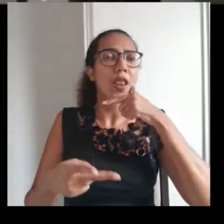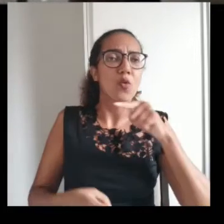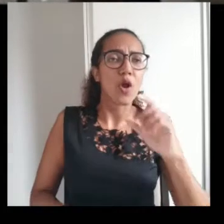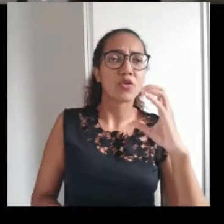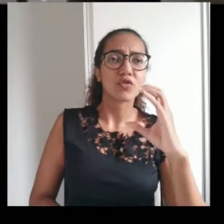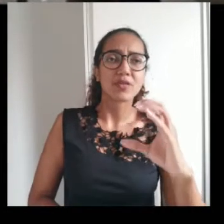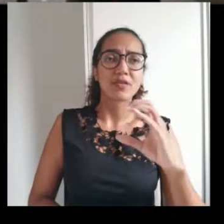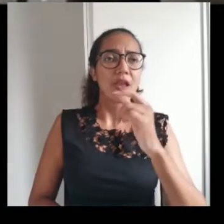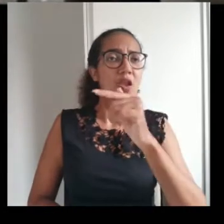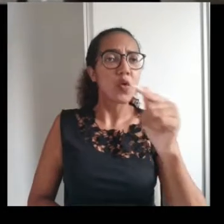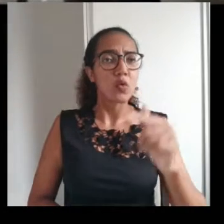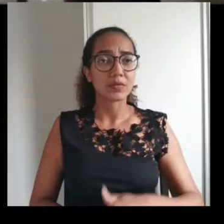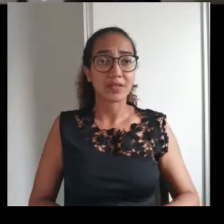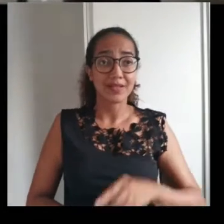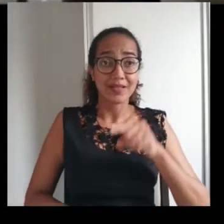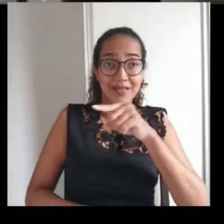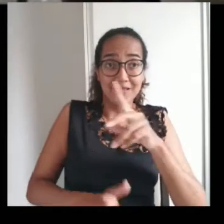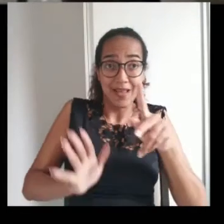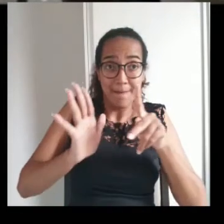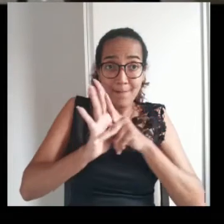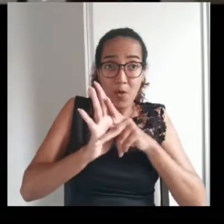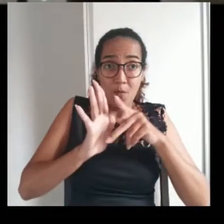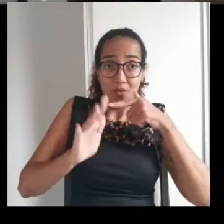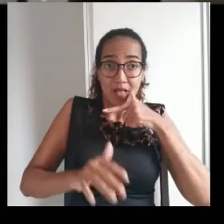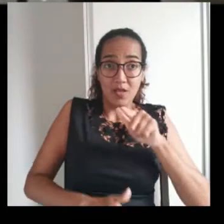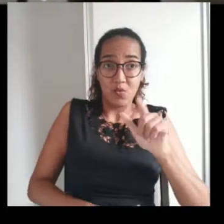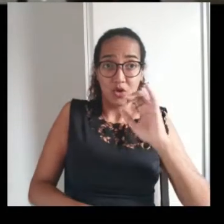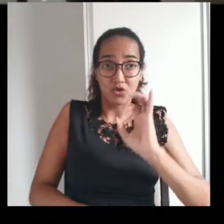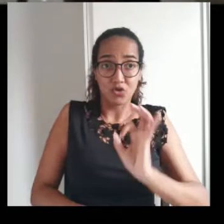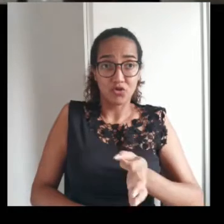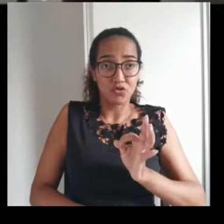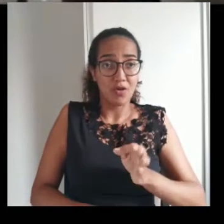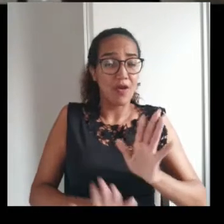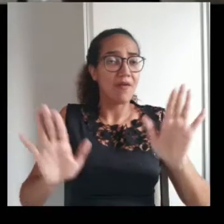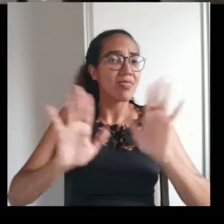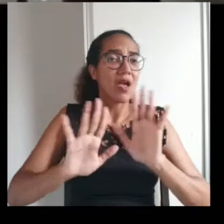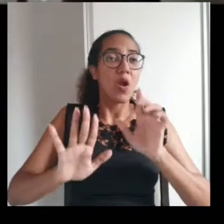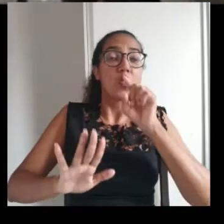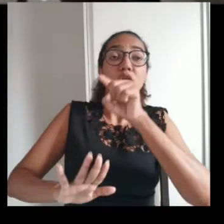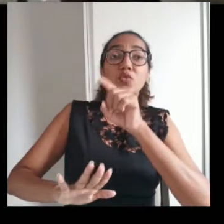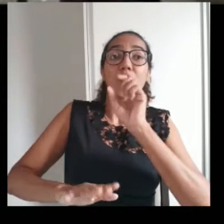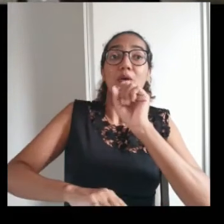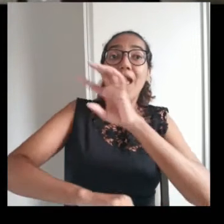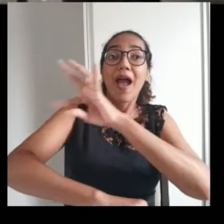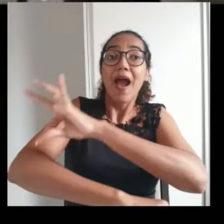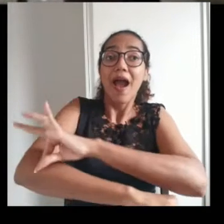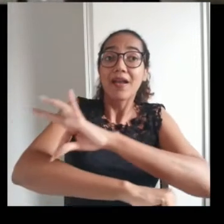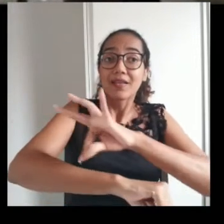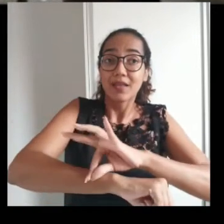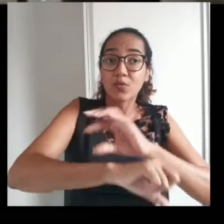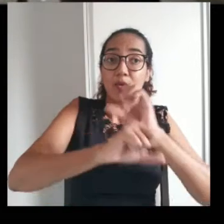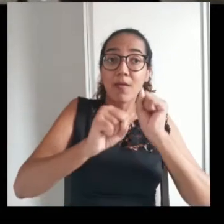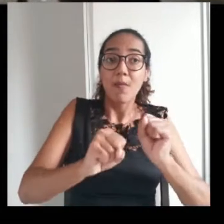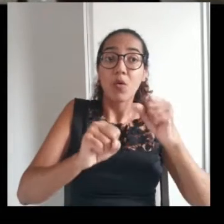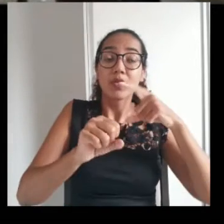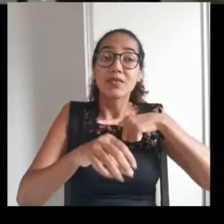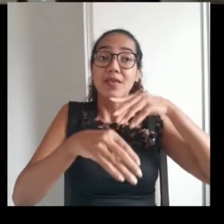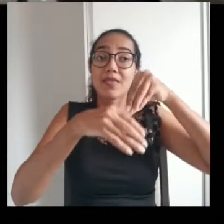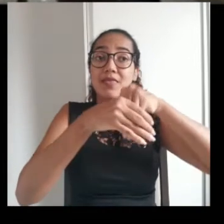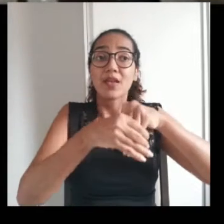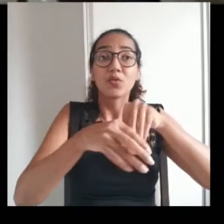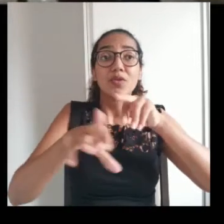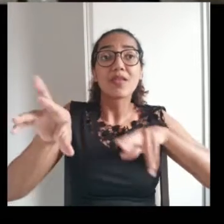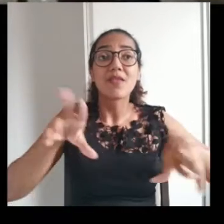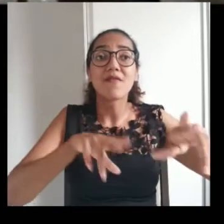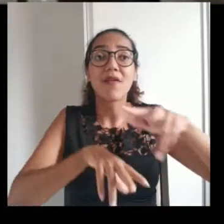linguagem, isso é uma definição de arquitetura, que muitas vezes, como o nosso projeto, o projeto que é desenvolvido na disciplina,